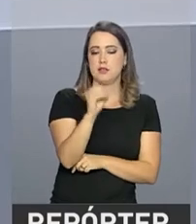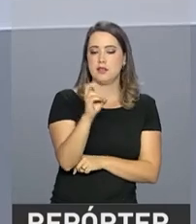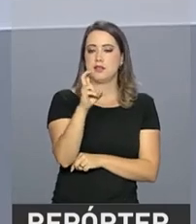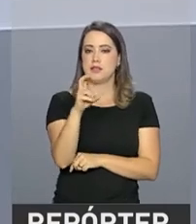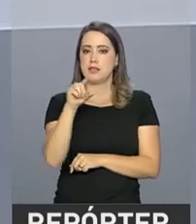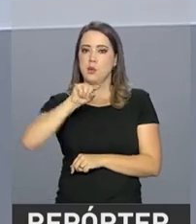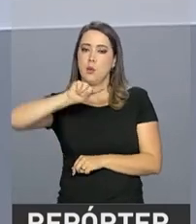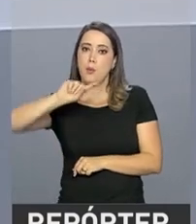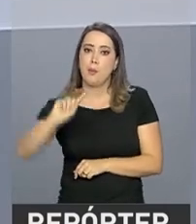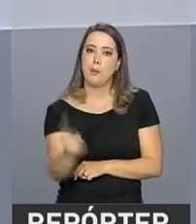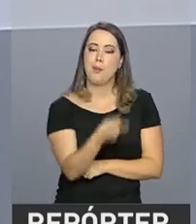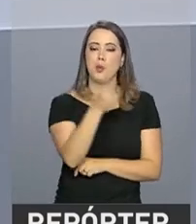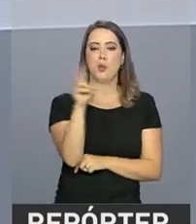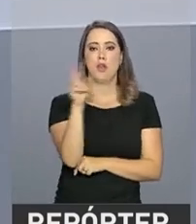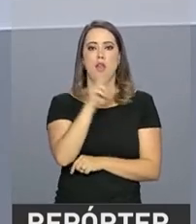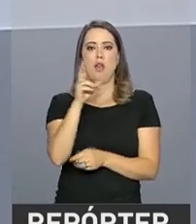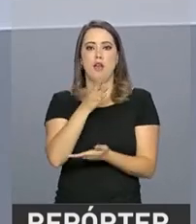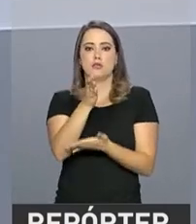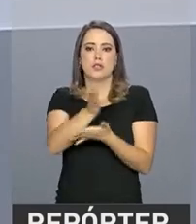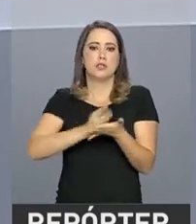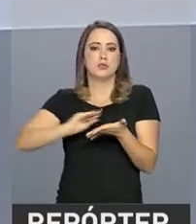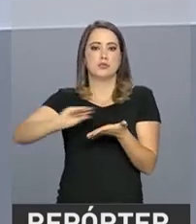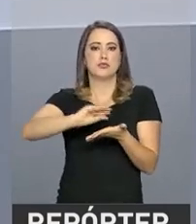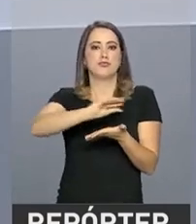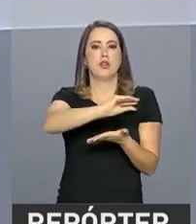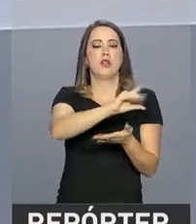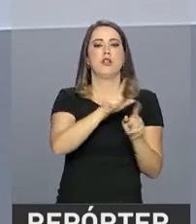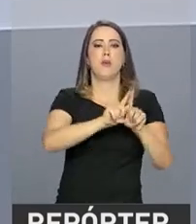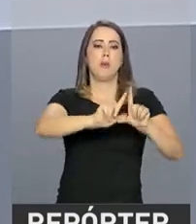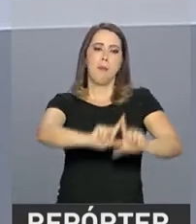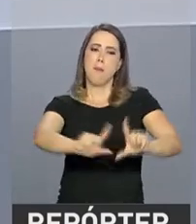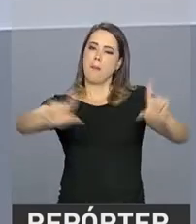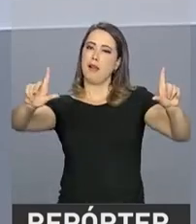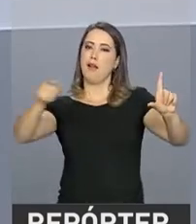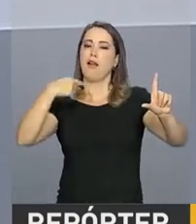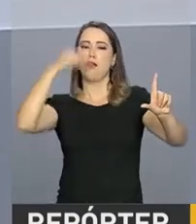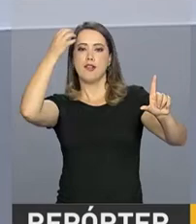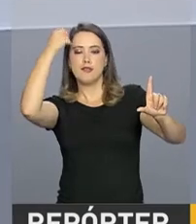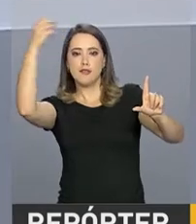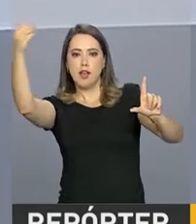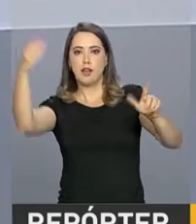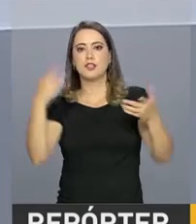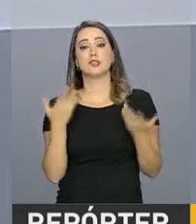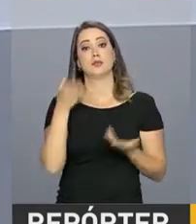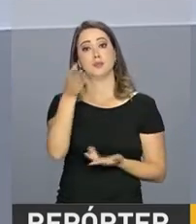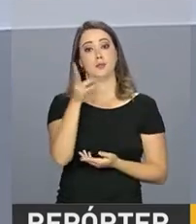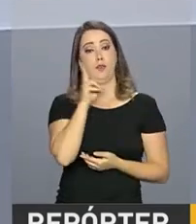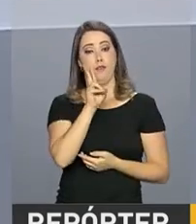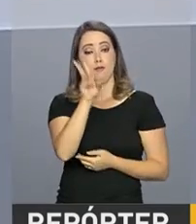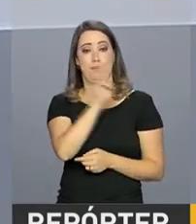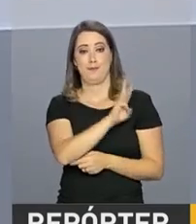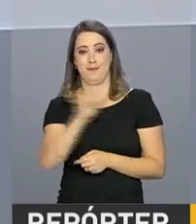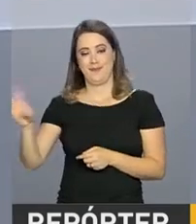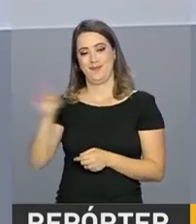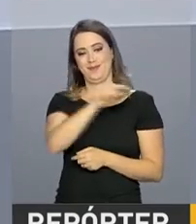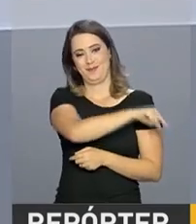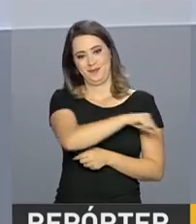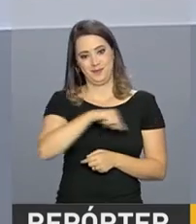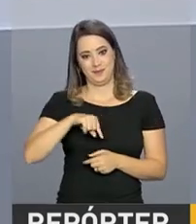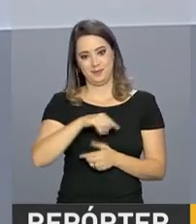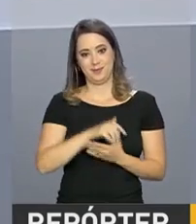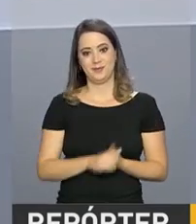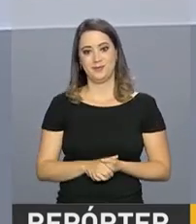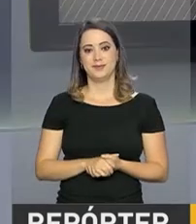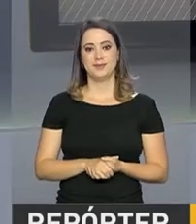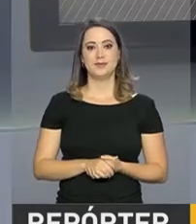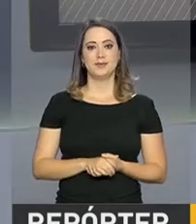vencedores, além de viagens e placas para as escolas das experiências selecionadas. Mais informações no site que aparece aí na sua